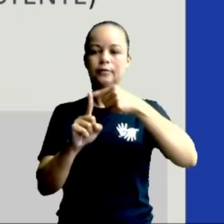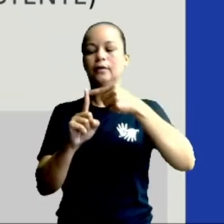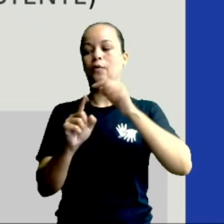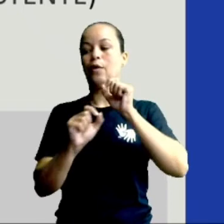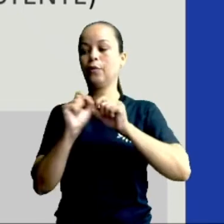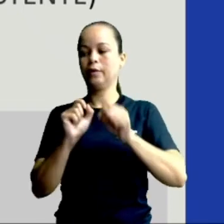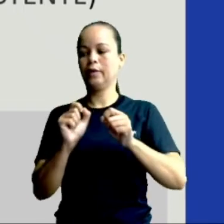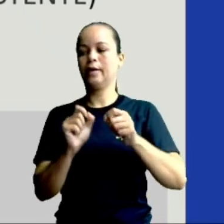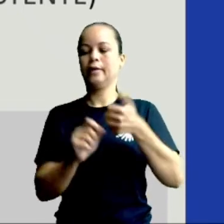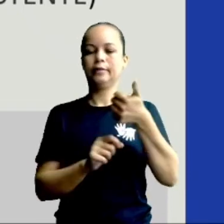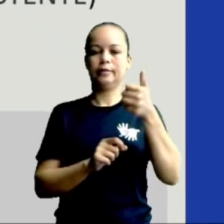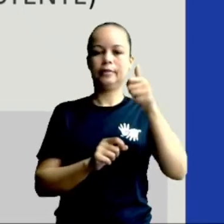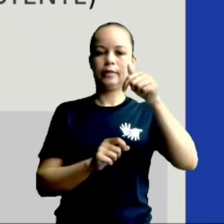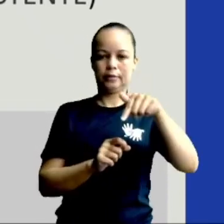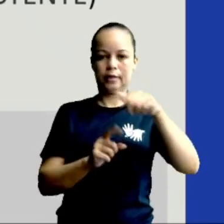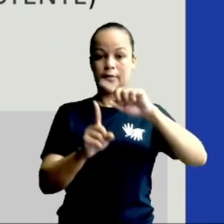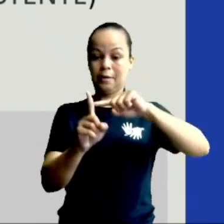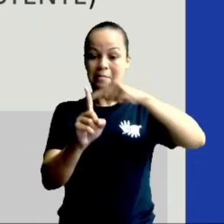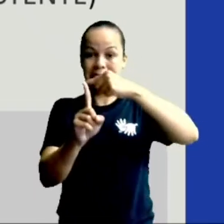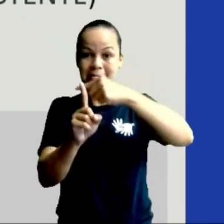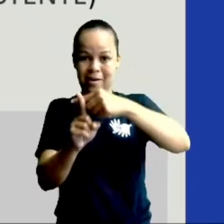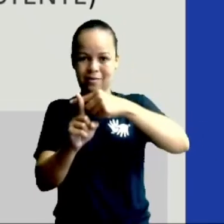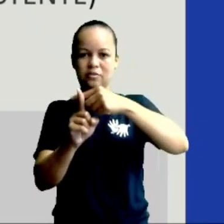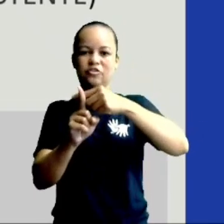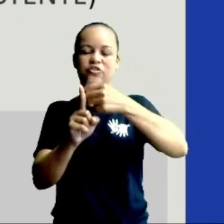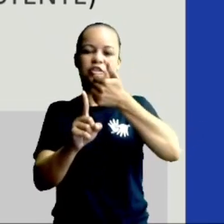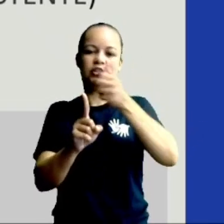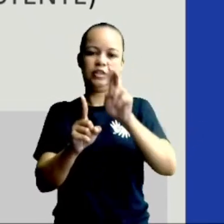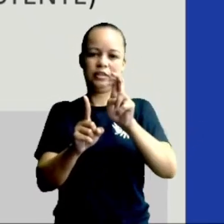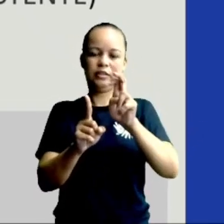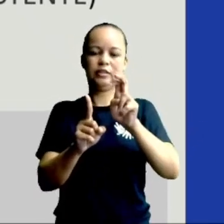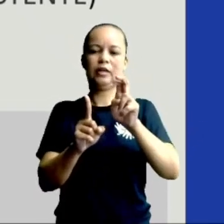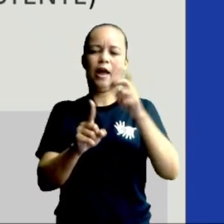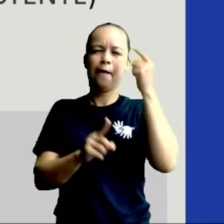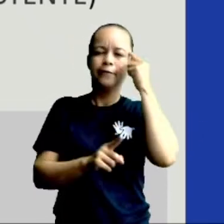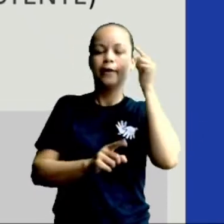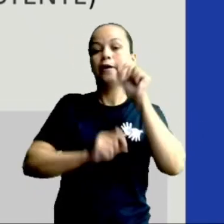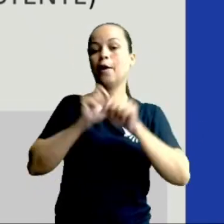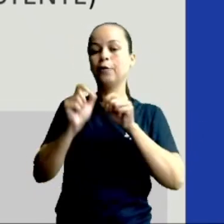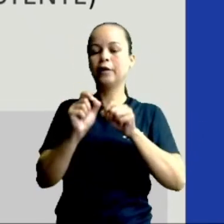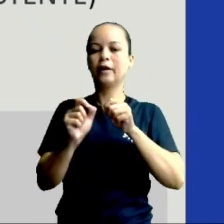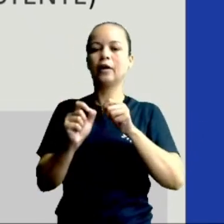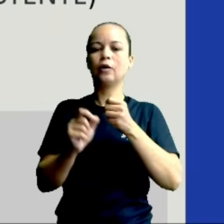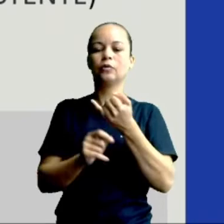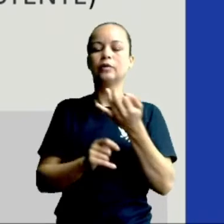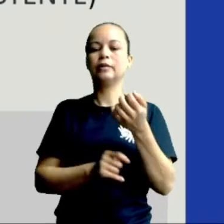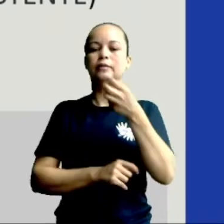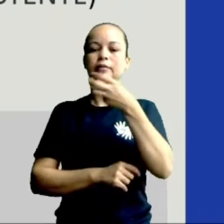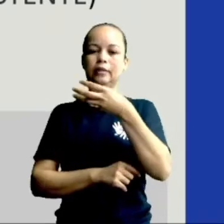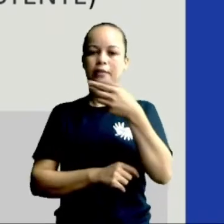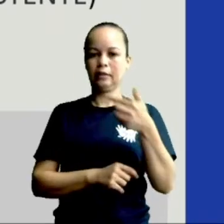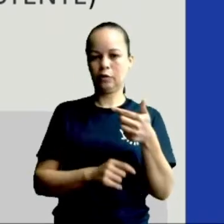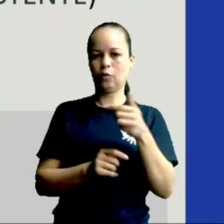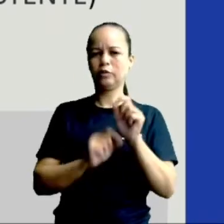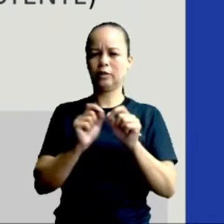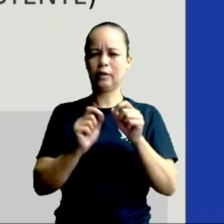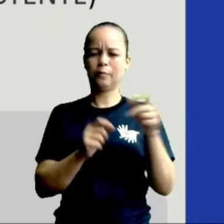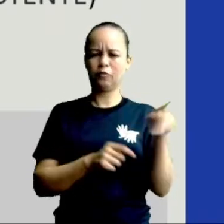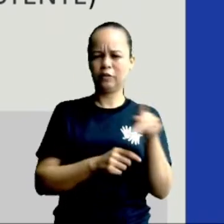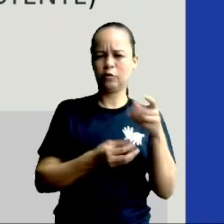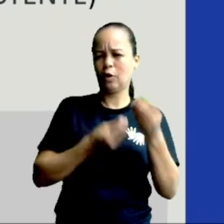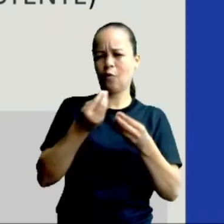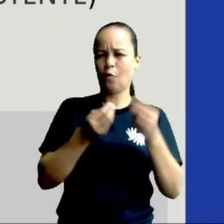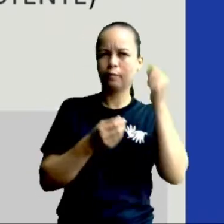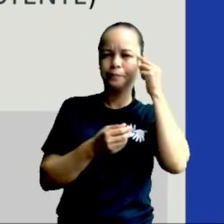15, ok? Então, aí a ideia é que vai me dar 32. Como é que eu faço, professora, de cabeça? Vamos rapidinho aí. 10